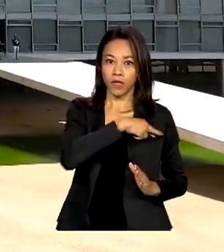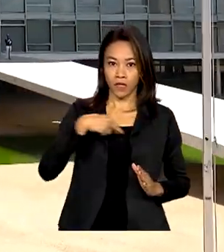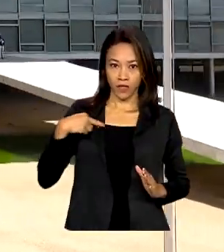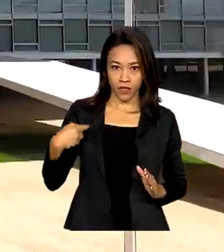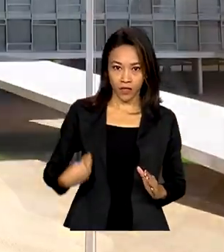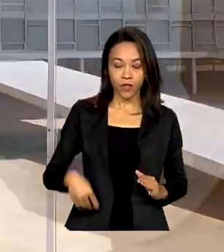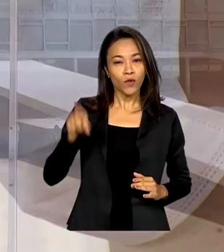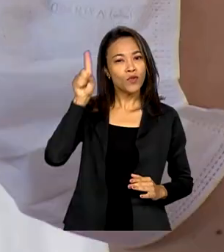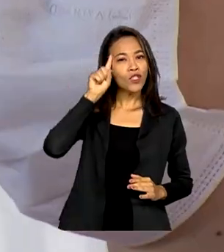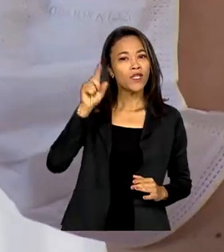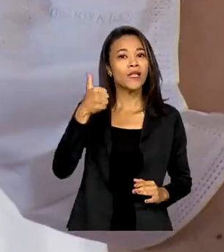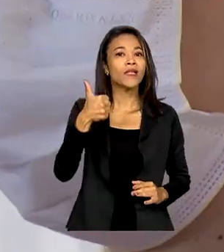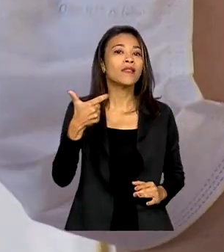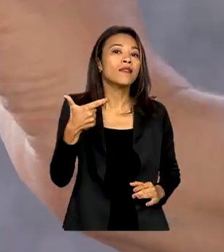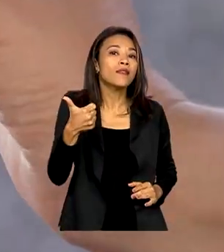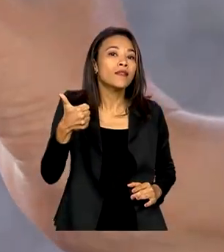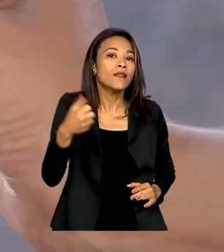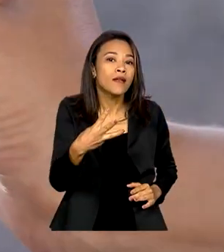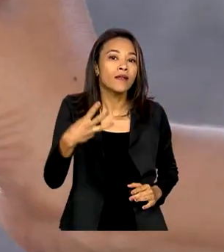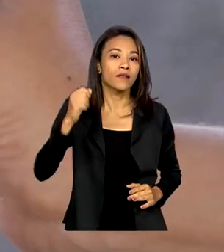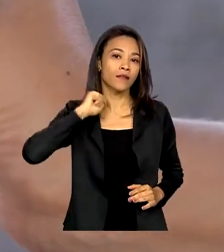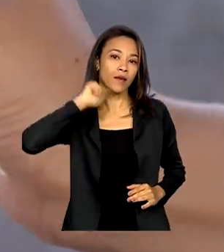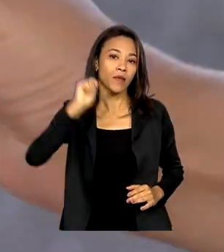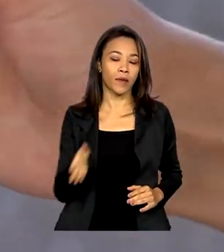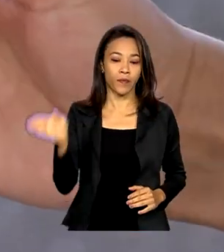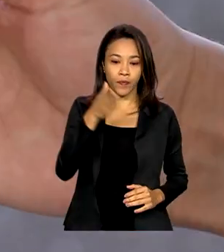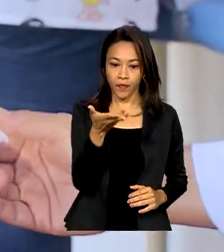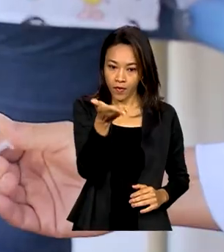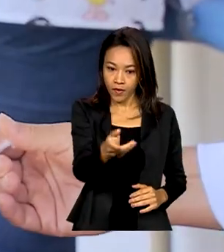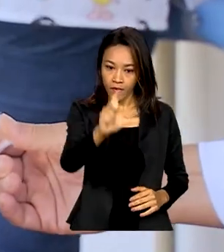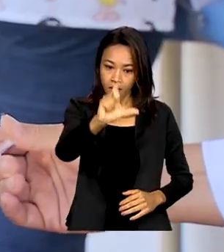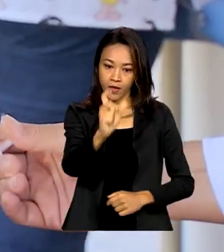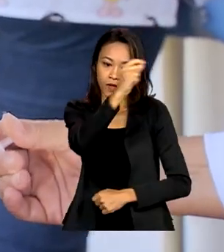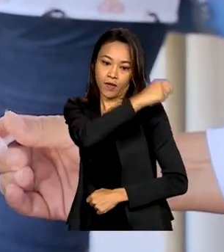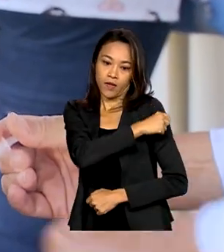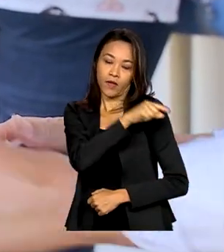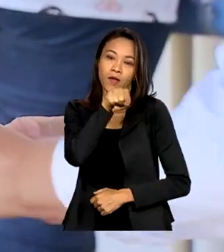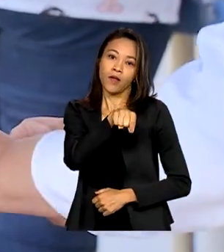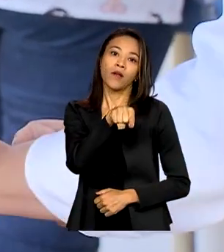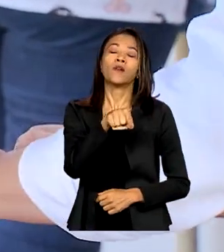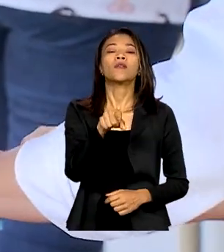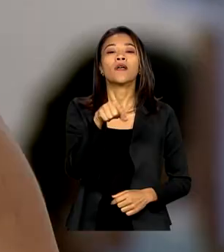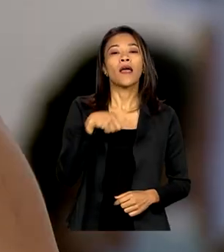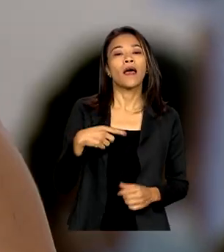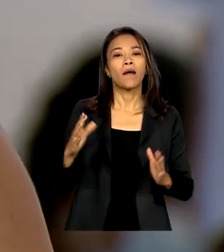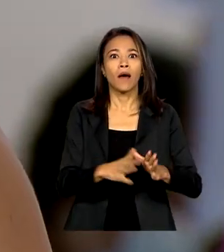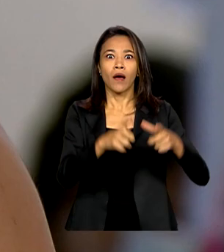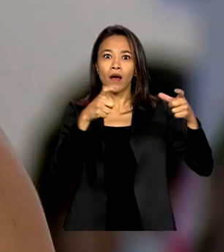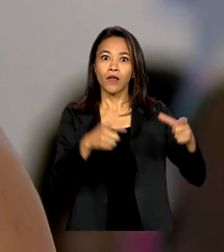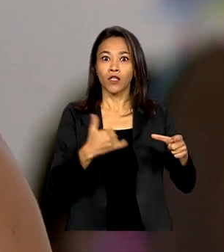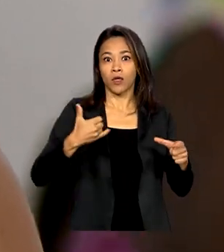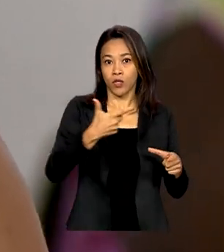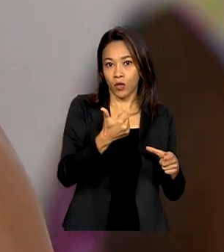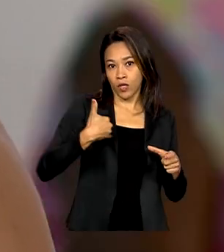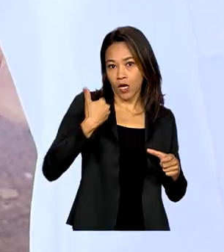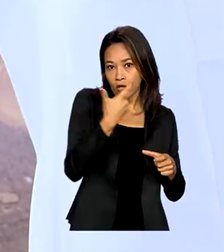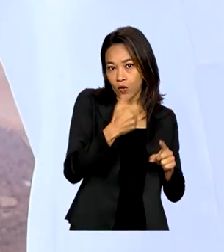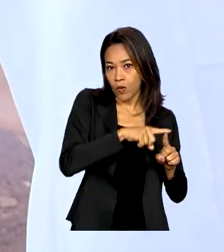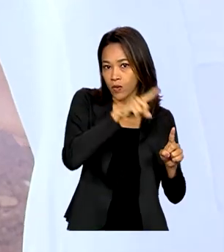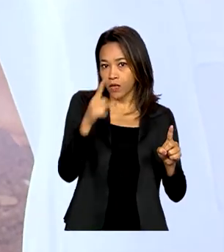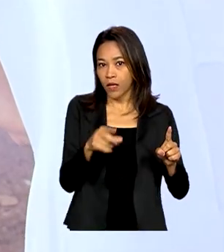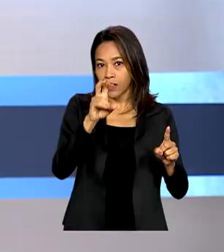de abril. Dose de reforço bivalente contra a Covid-19 é ampliada para pessoas entre 12 e 59 anos